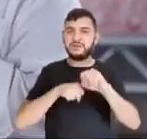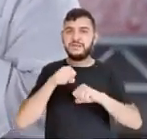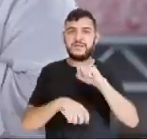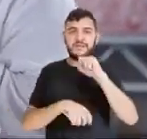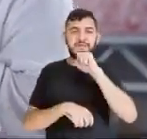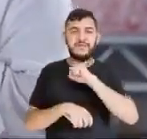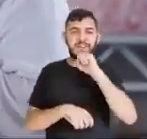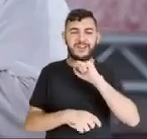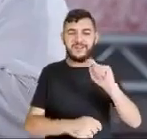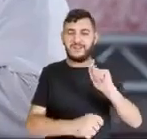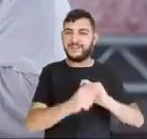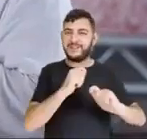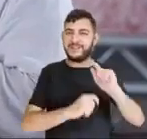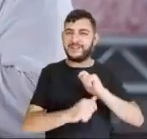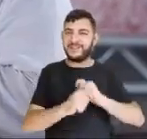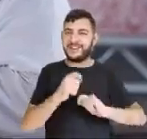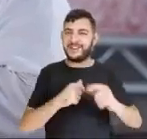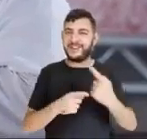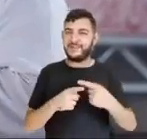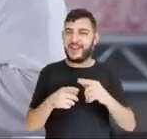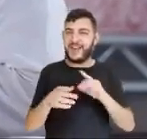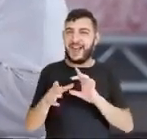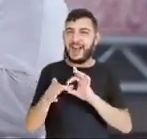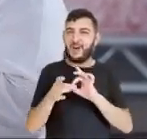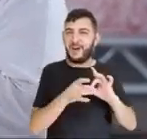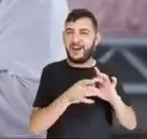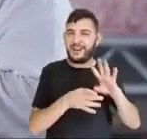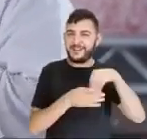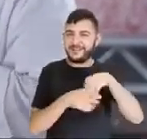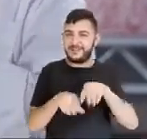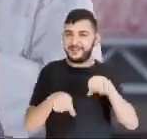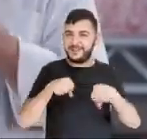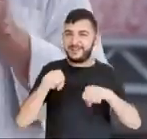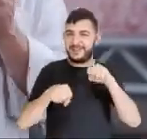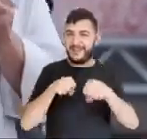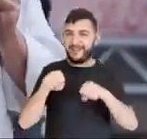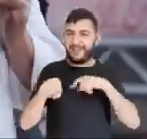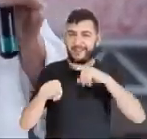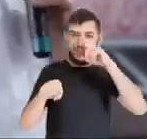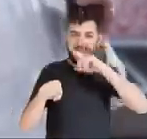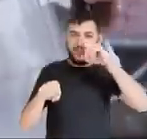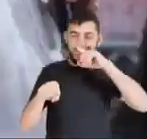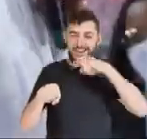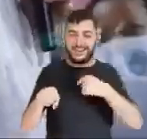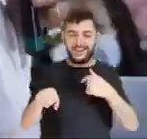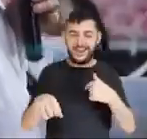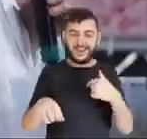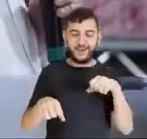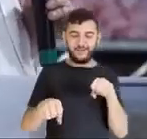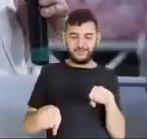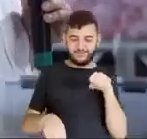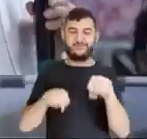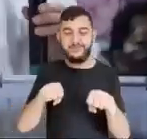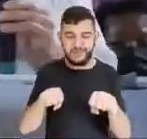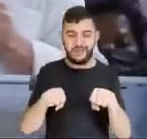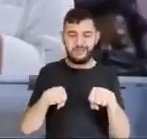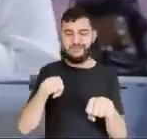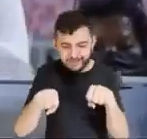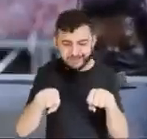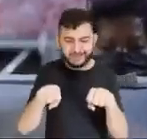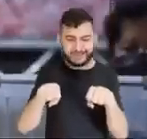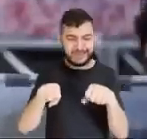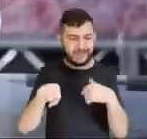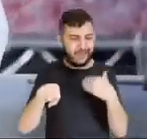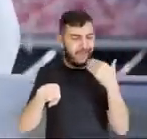corrente estava frouxa. Eu dava uma pedalada e uma descida para colocar a corrente. E eu ainda tinha